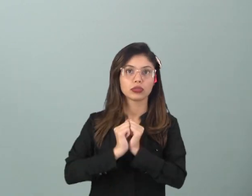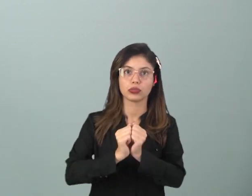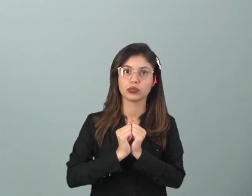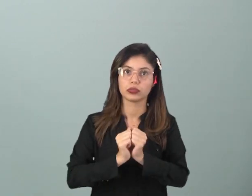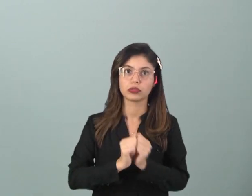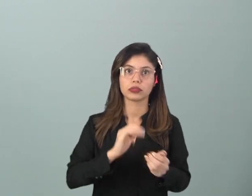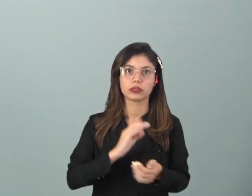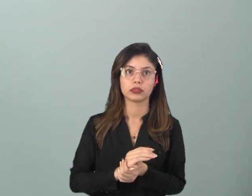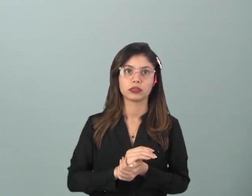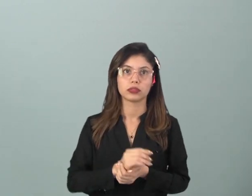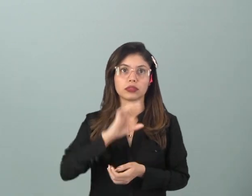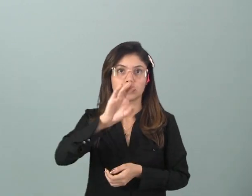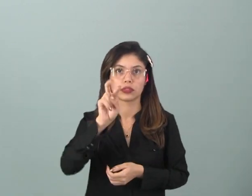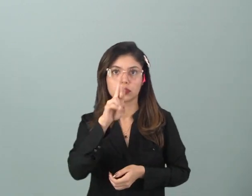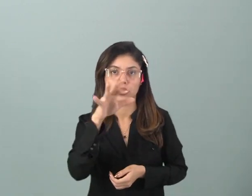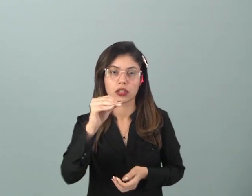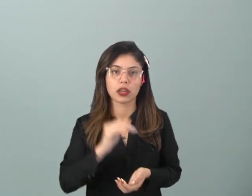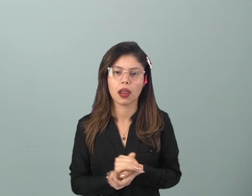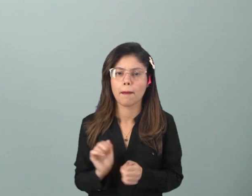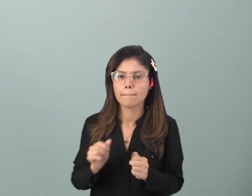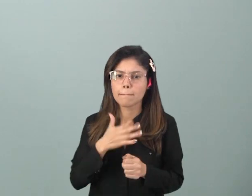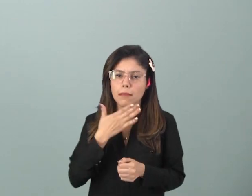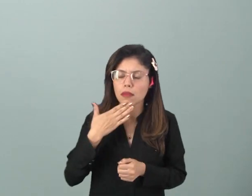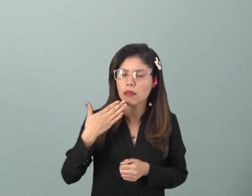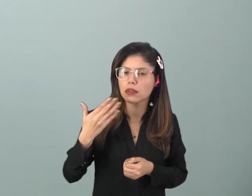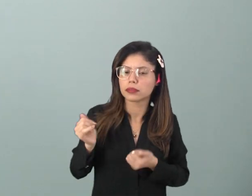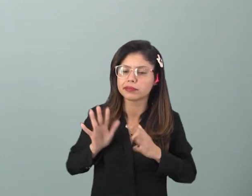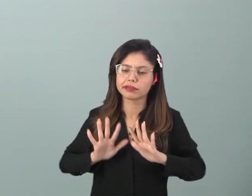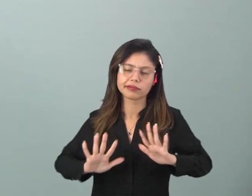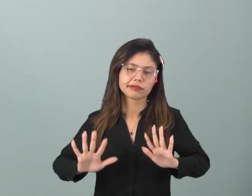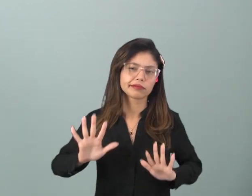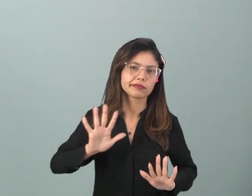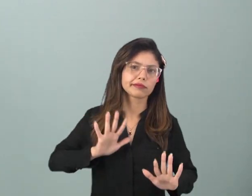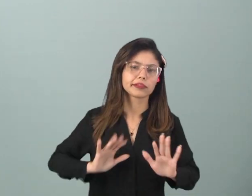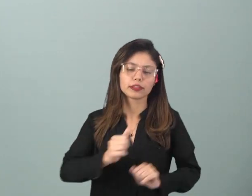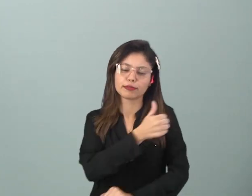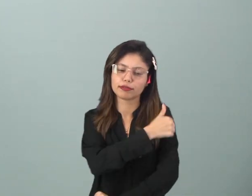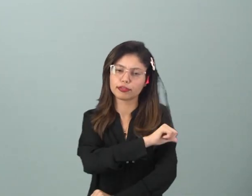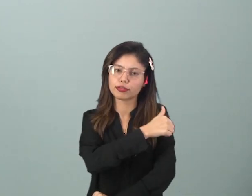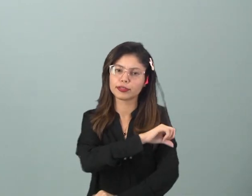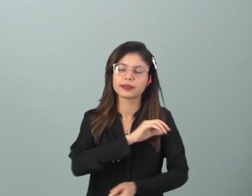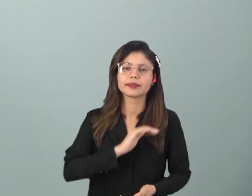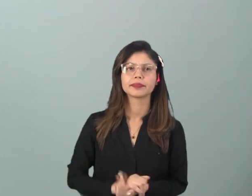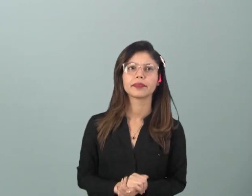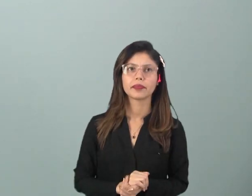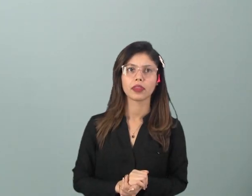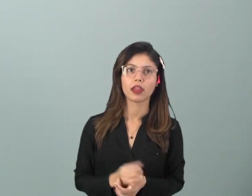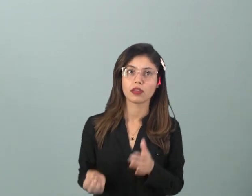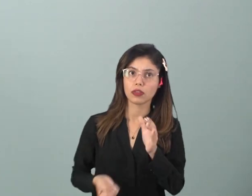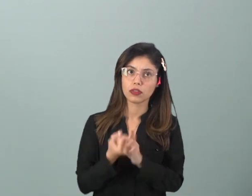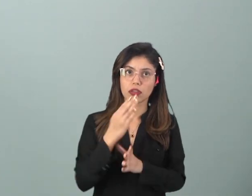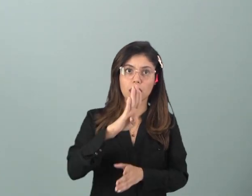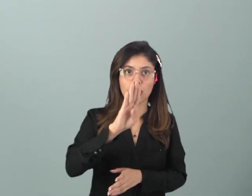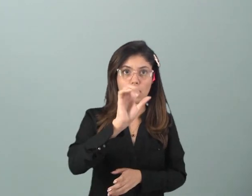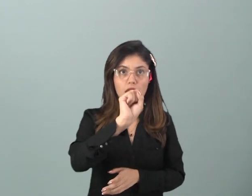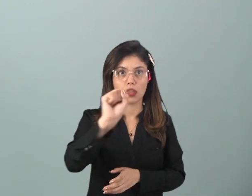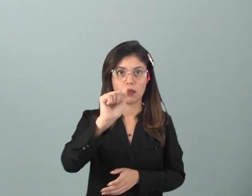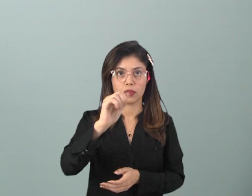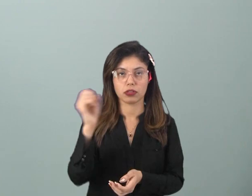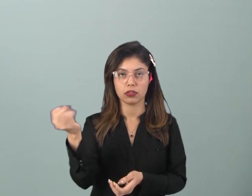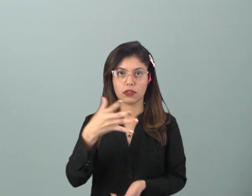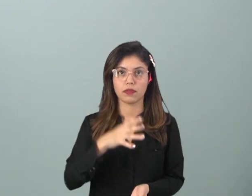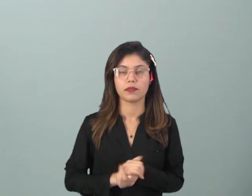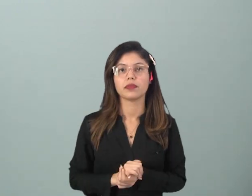com o choro, algo assim mais da malemolência do carioca, e vai surgir a bossa nova, que é um ritmo